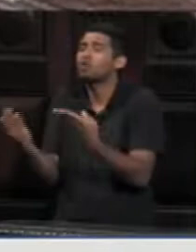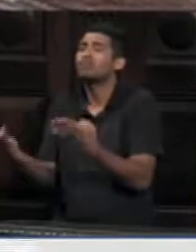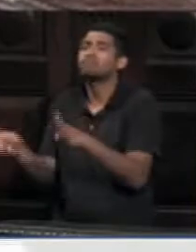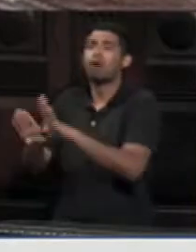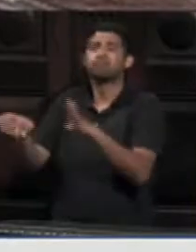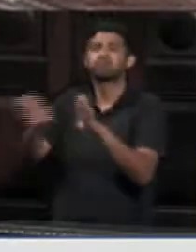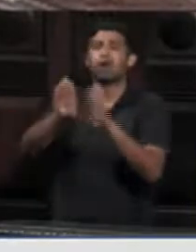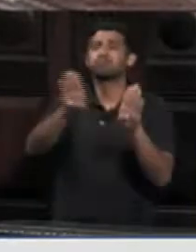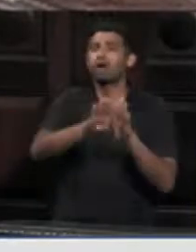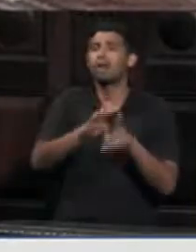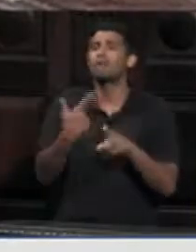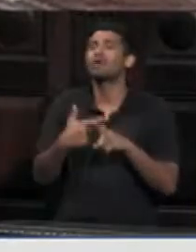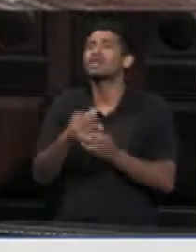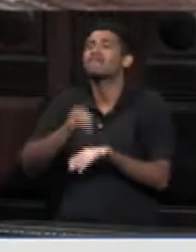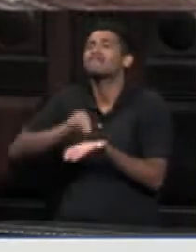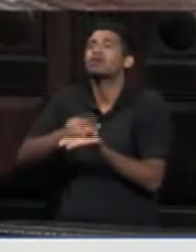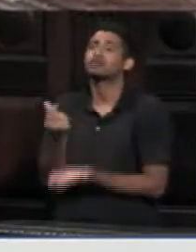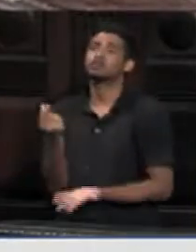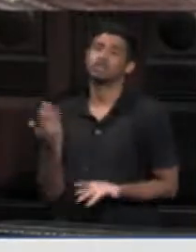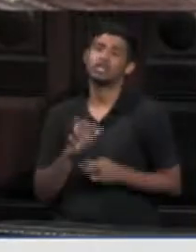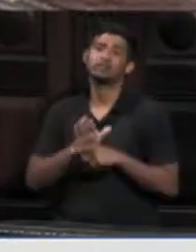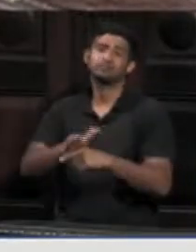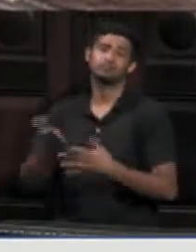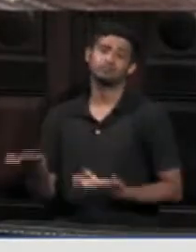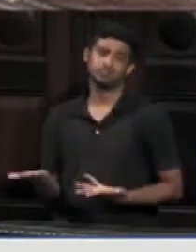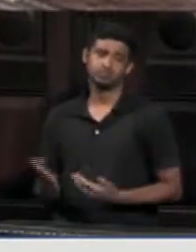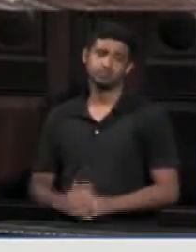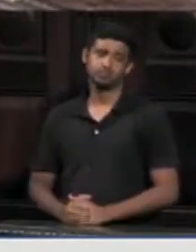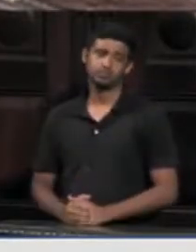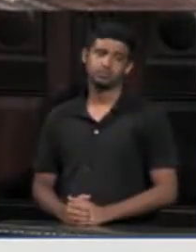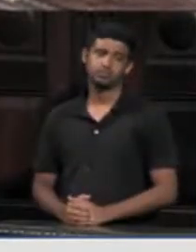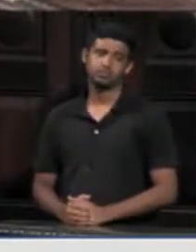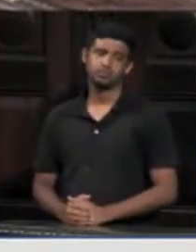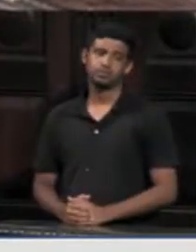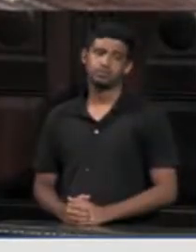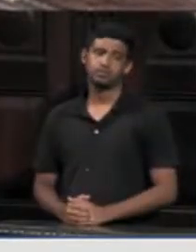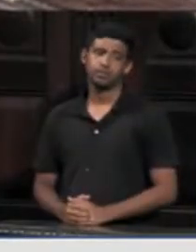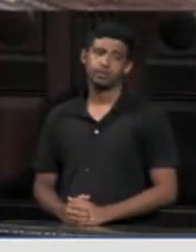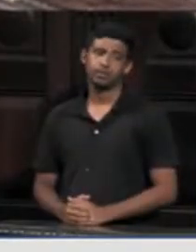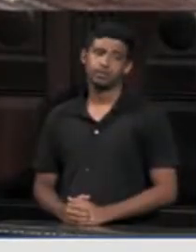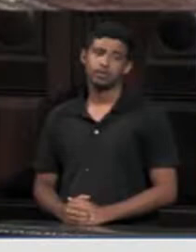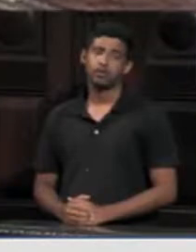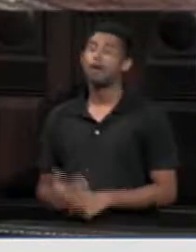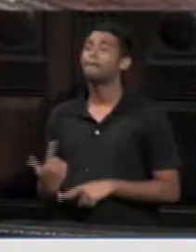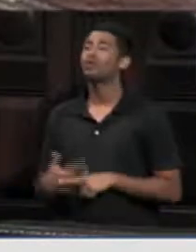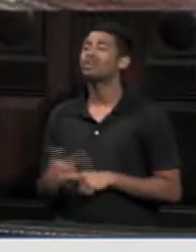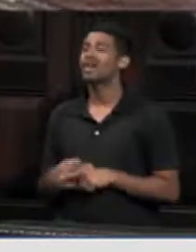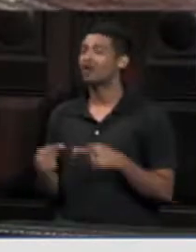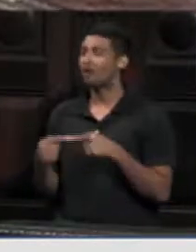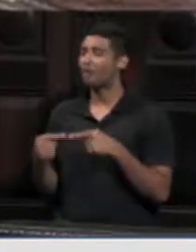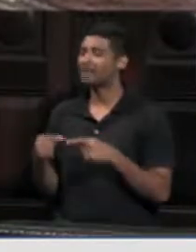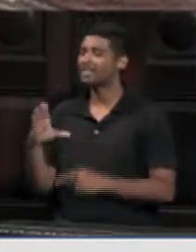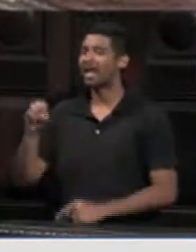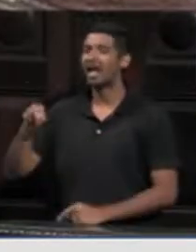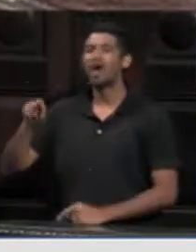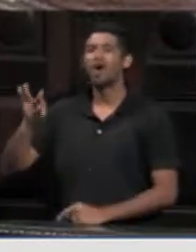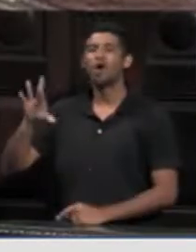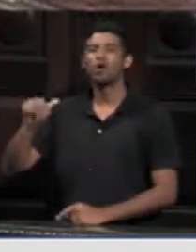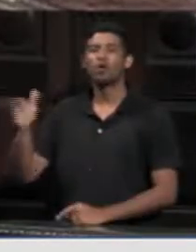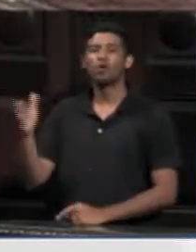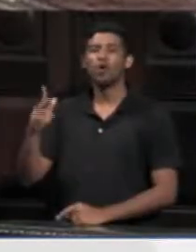falta de patrocínio. Por quê? Por causa dessa maldita contrapartida. Então,